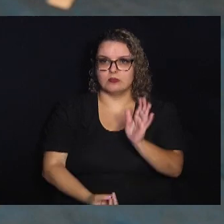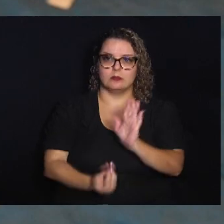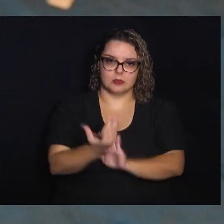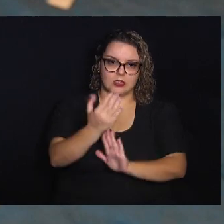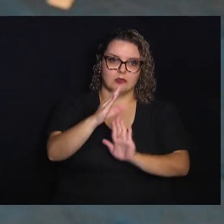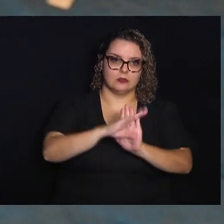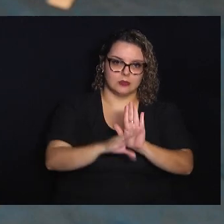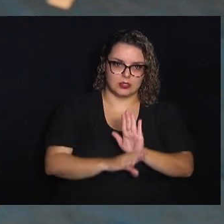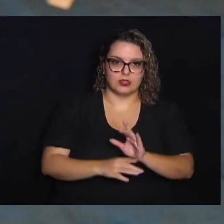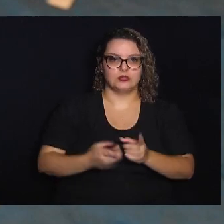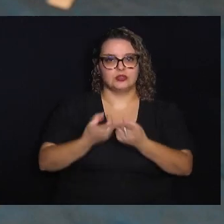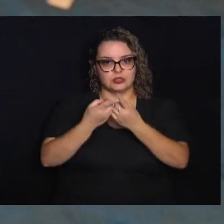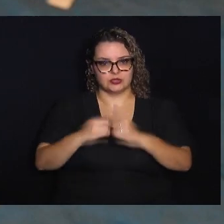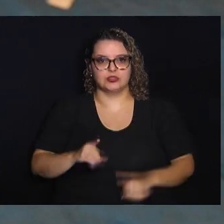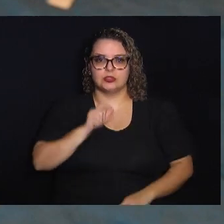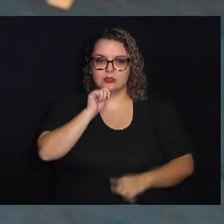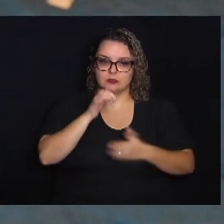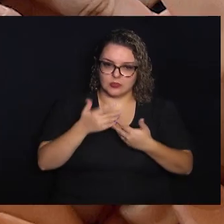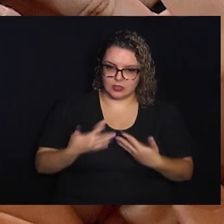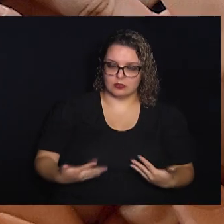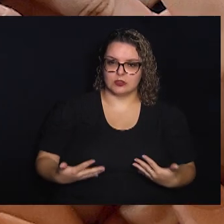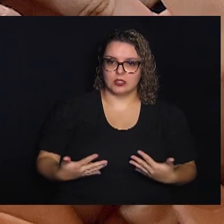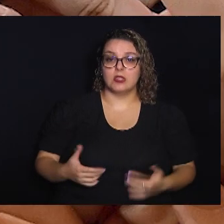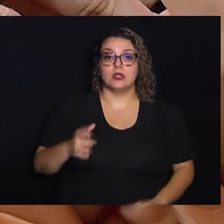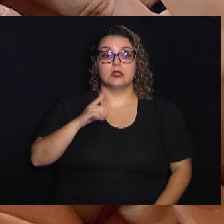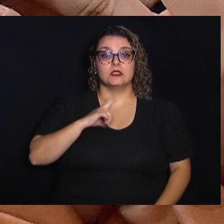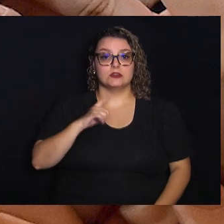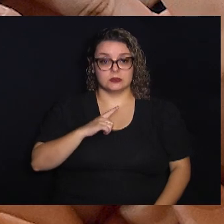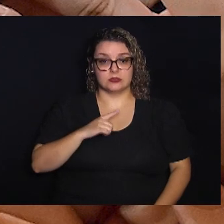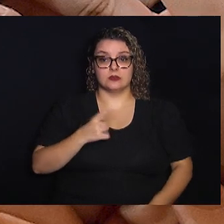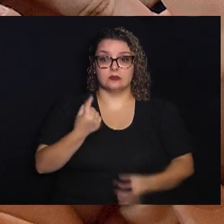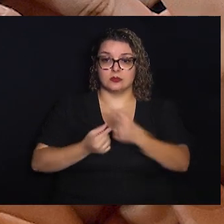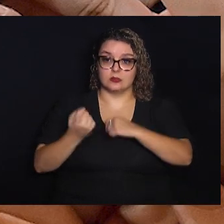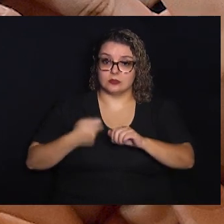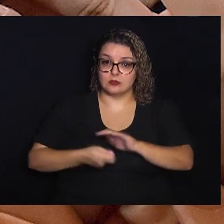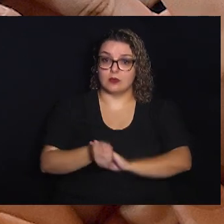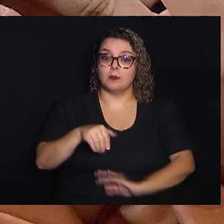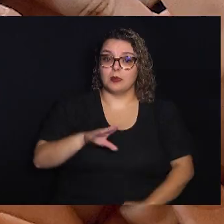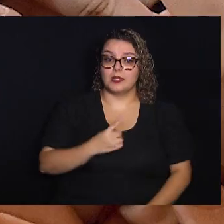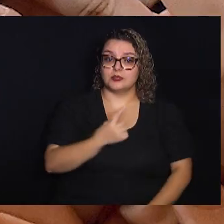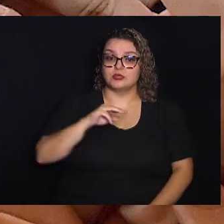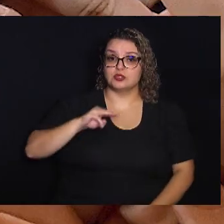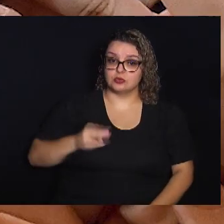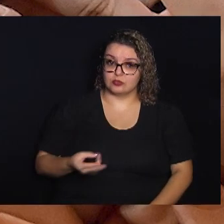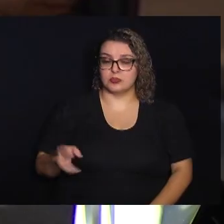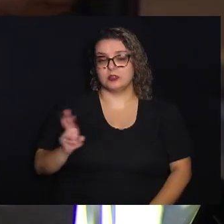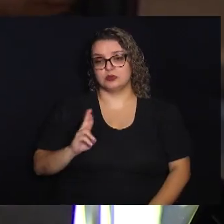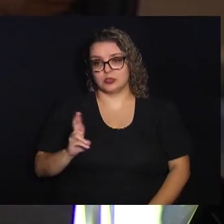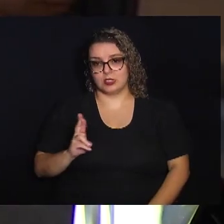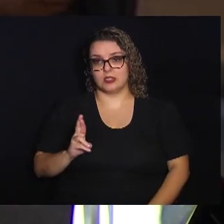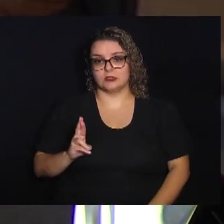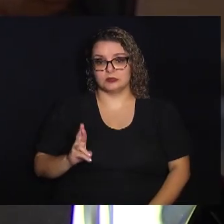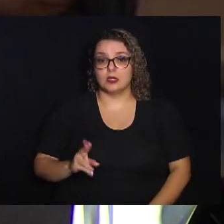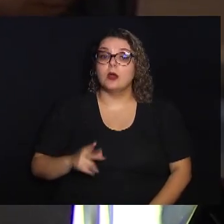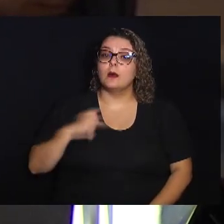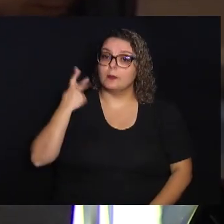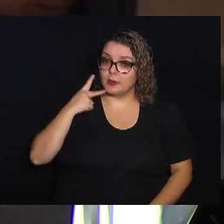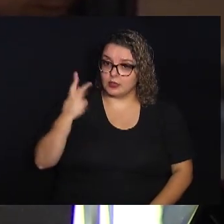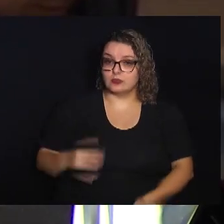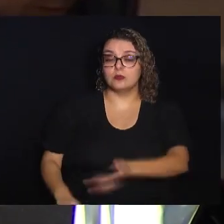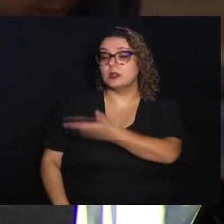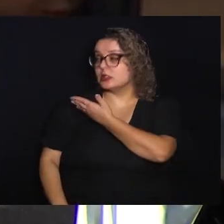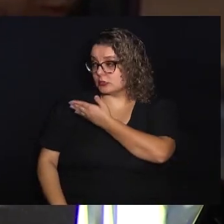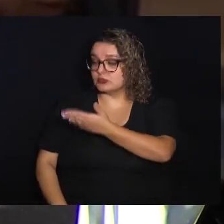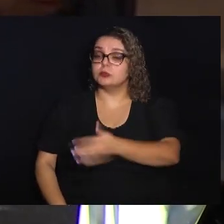programa Dignidade Menstrual, que teve investimento de mais de R$1 milhão. Para o vereador, além